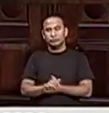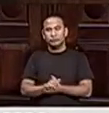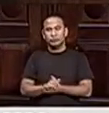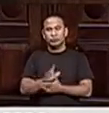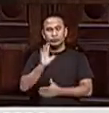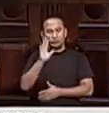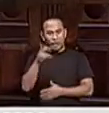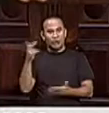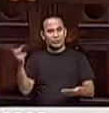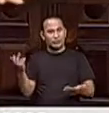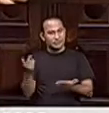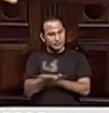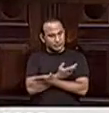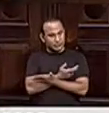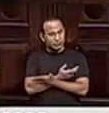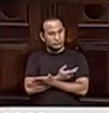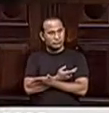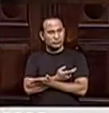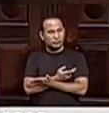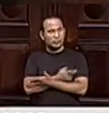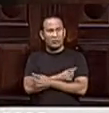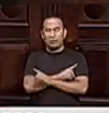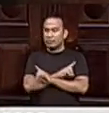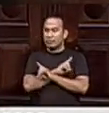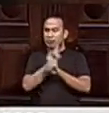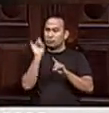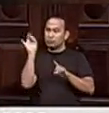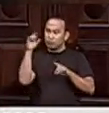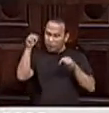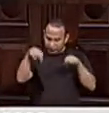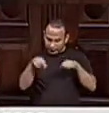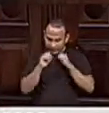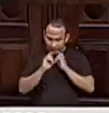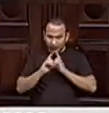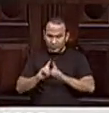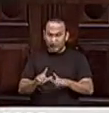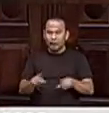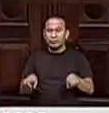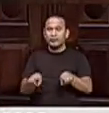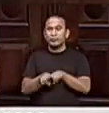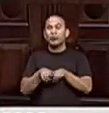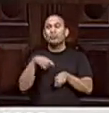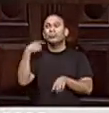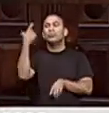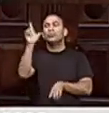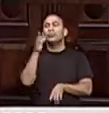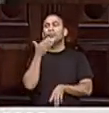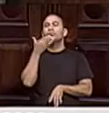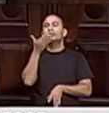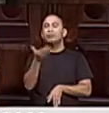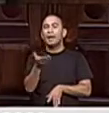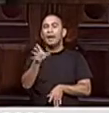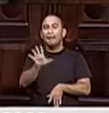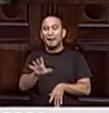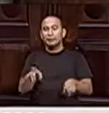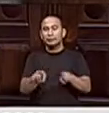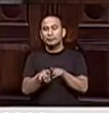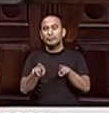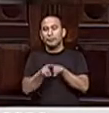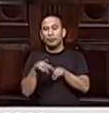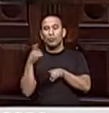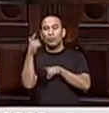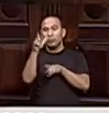Isto já aconteceu, não só aqui nesta casa em outra oportunidade, mas também em